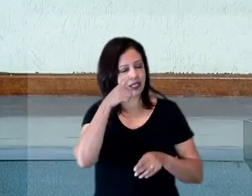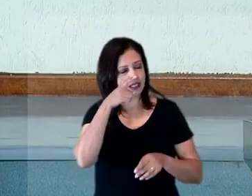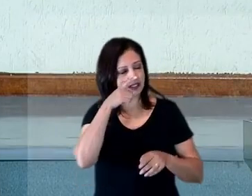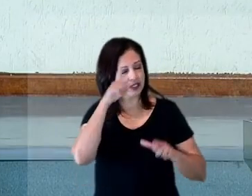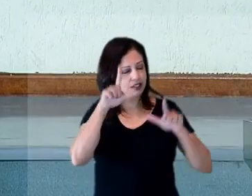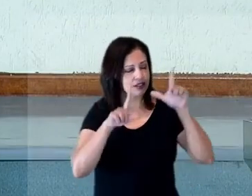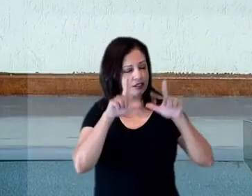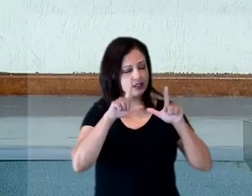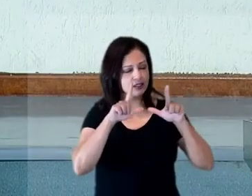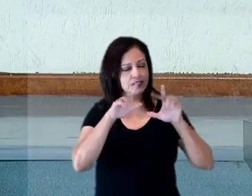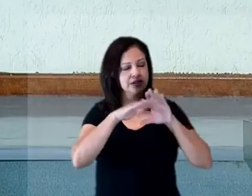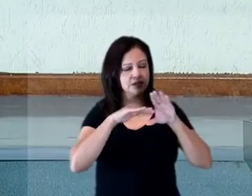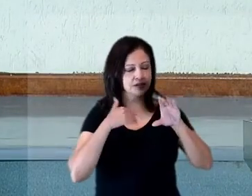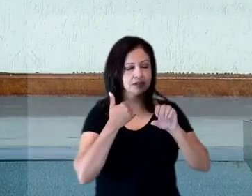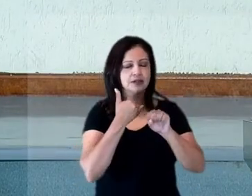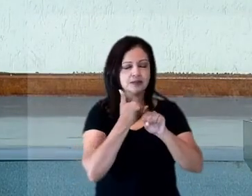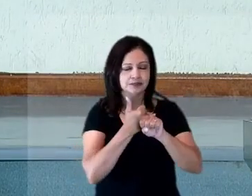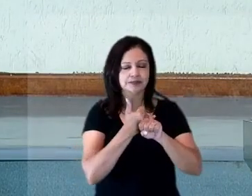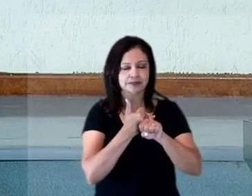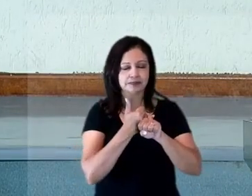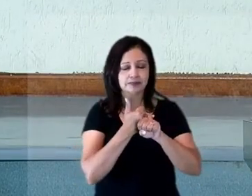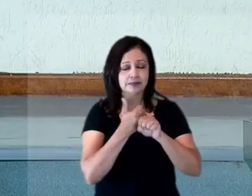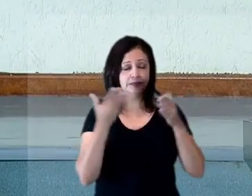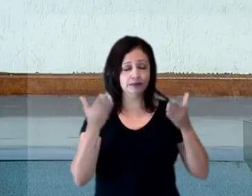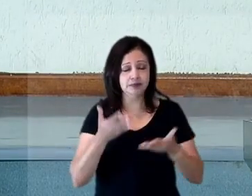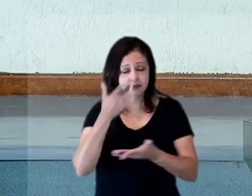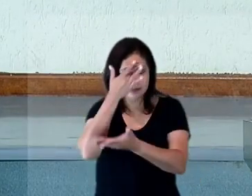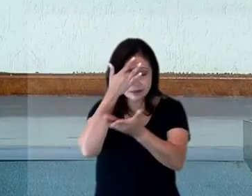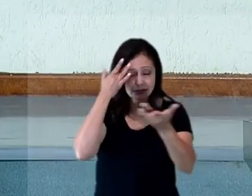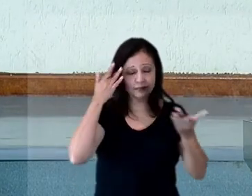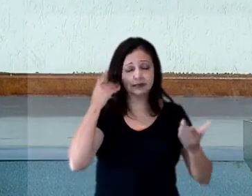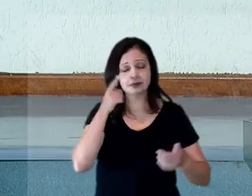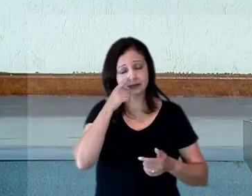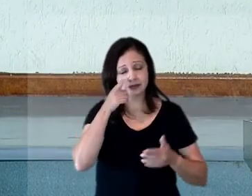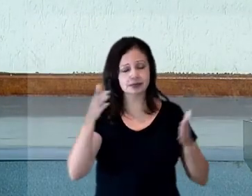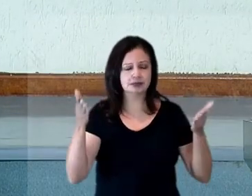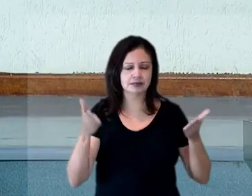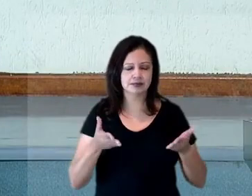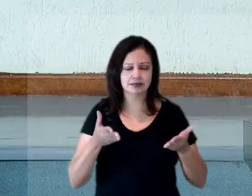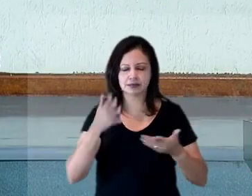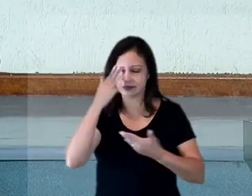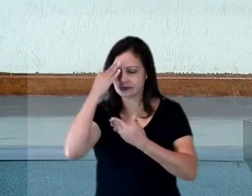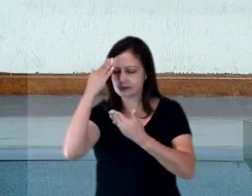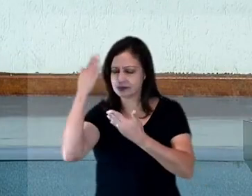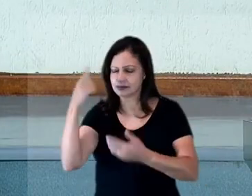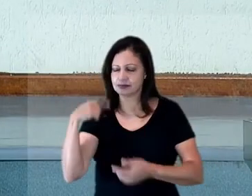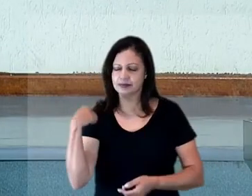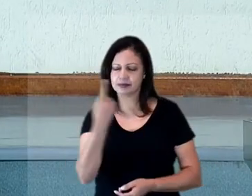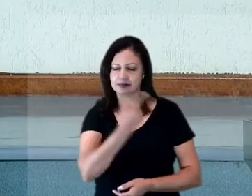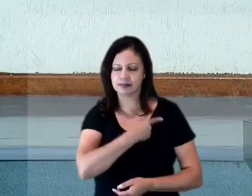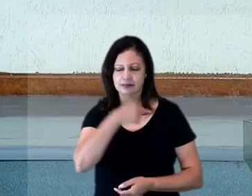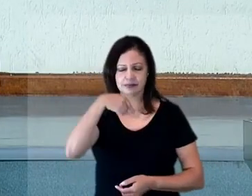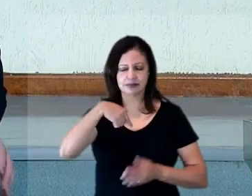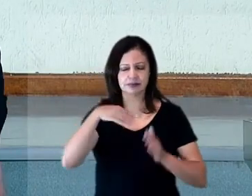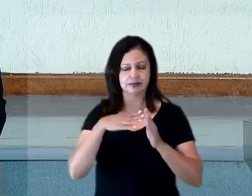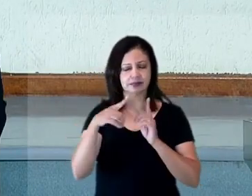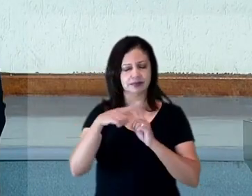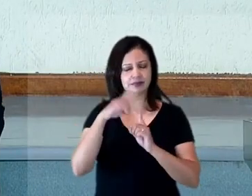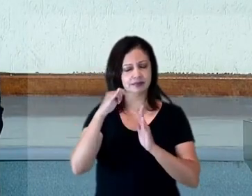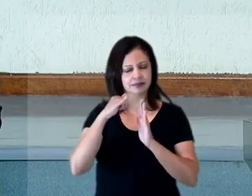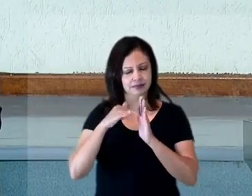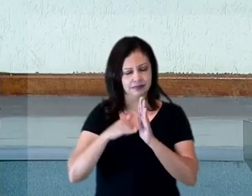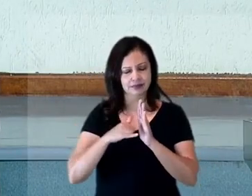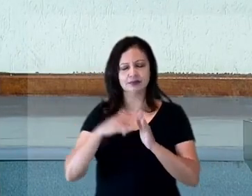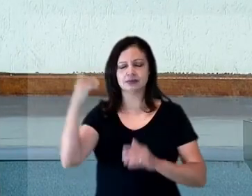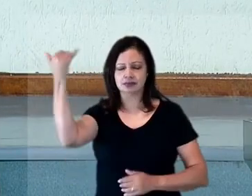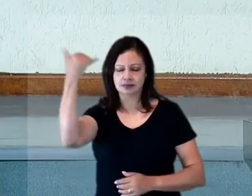estão conosco de forma online. Obrigado por estarmos aqui e podermos compartilhar da Tua Palavra. Que o Senhor possa falar